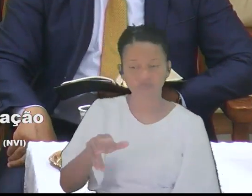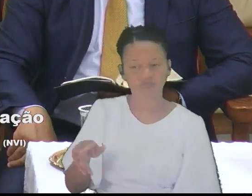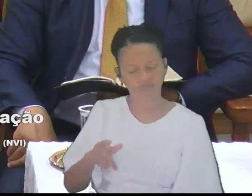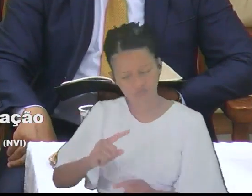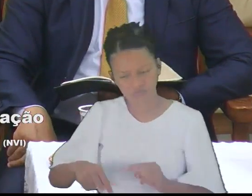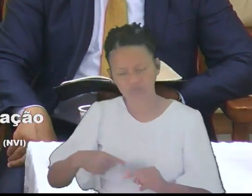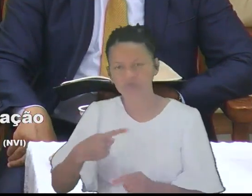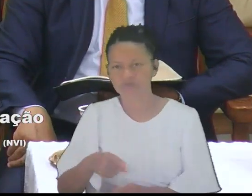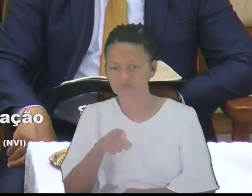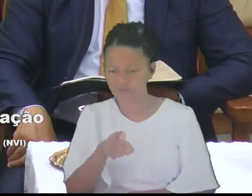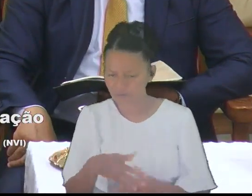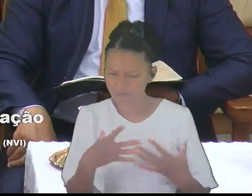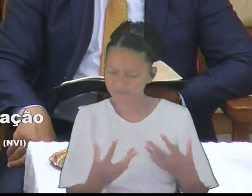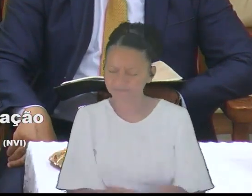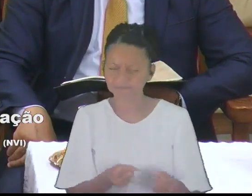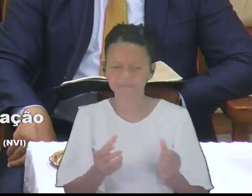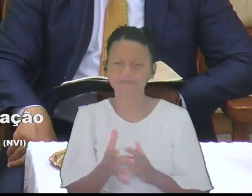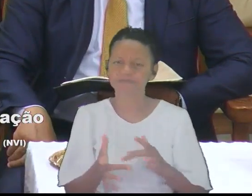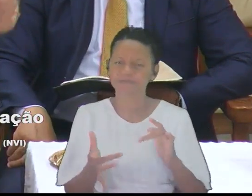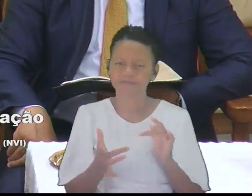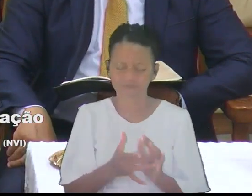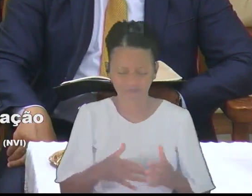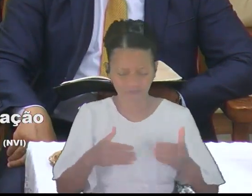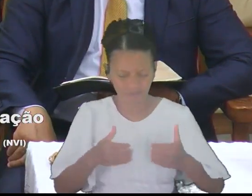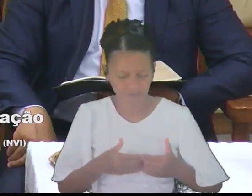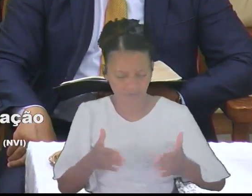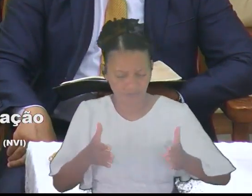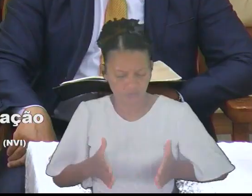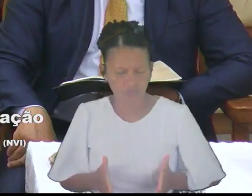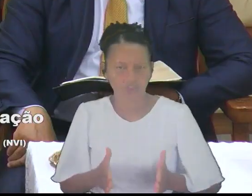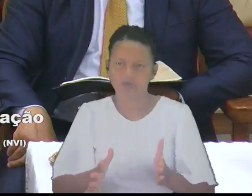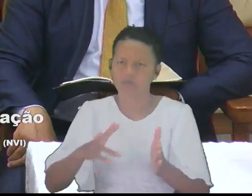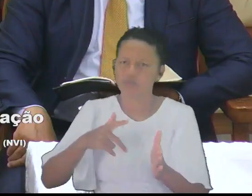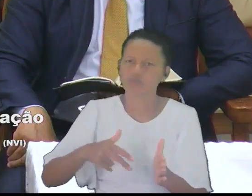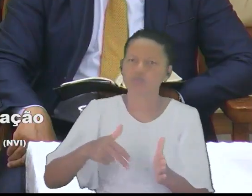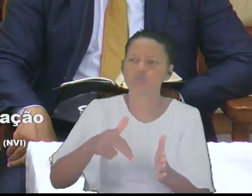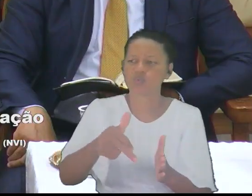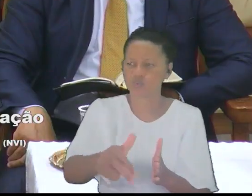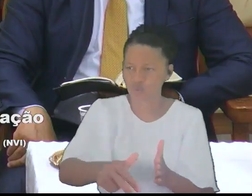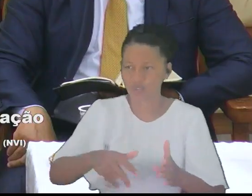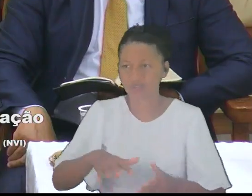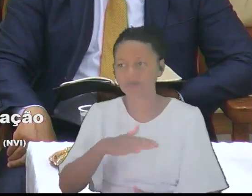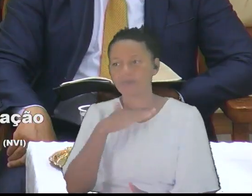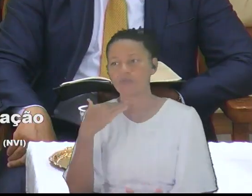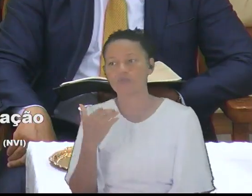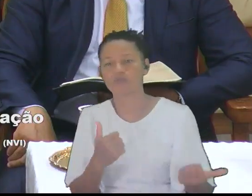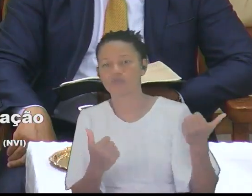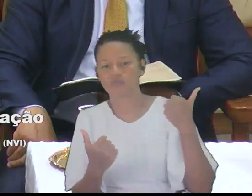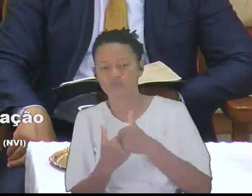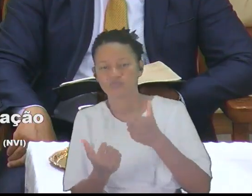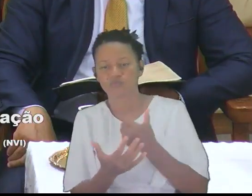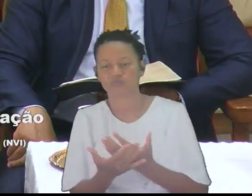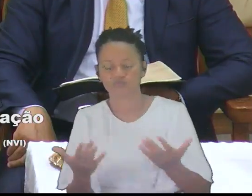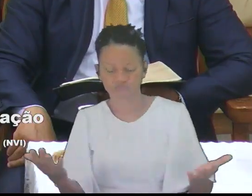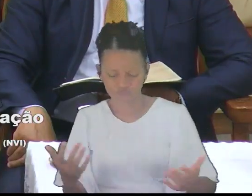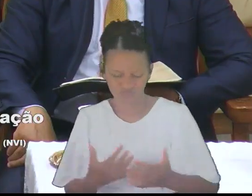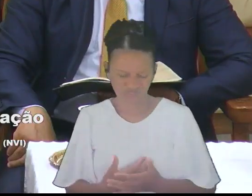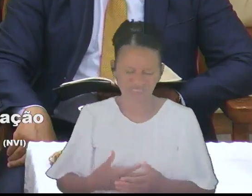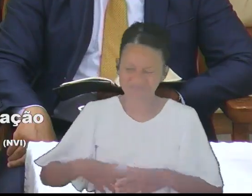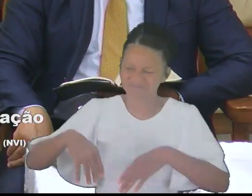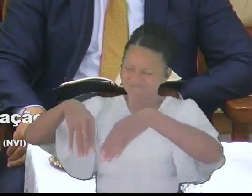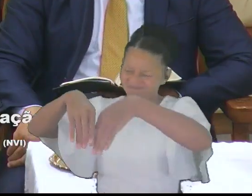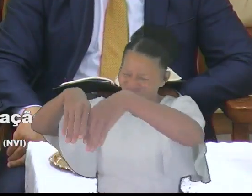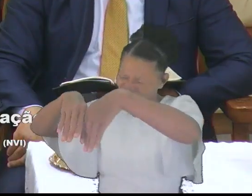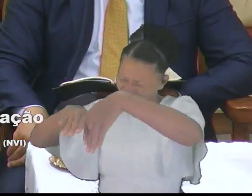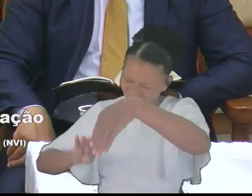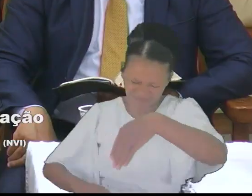você aceitou Jesus, Jesus abriu o caminho para você, Jesus morreu por você, Jesus rasgou o véu da